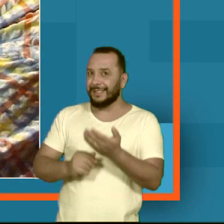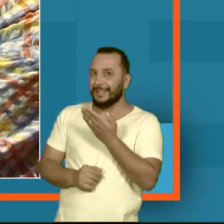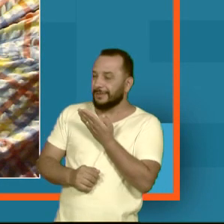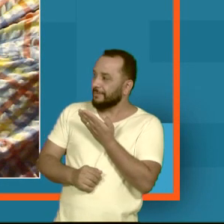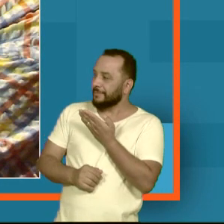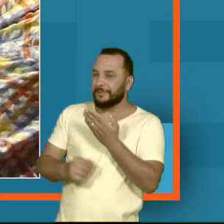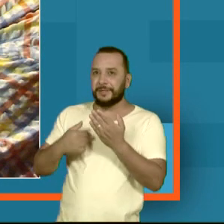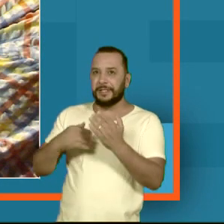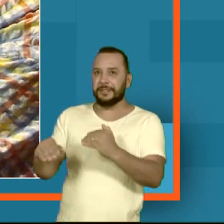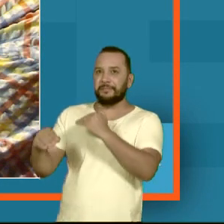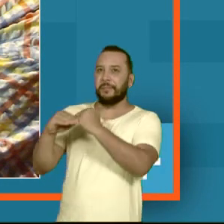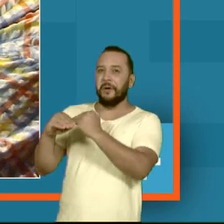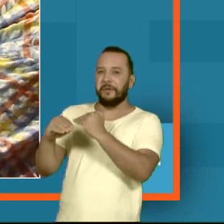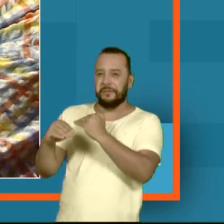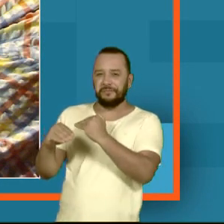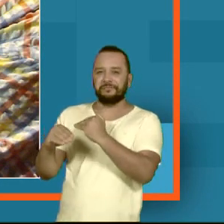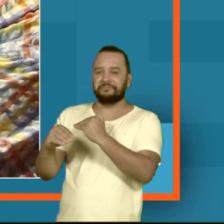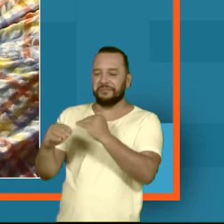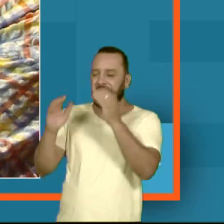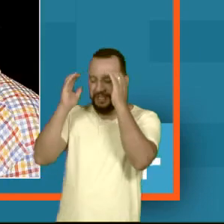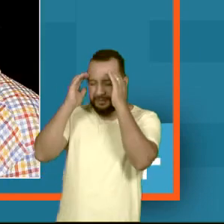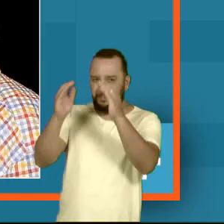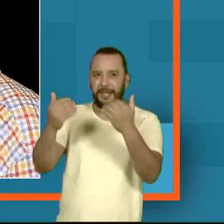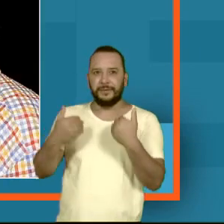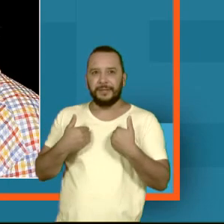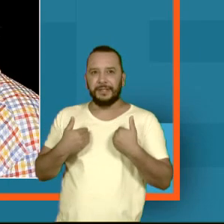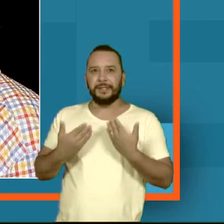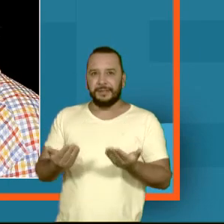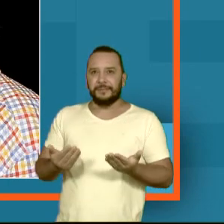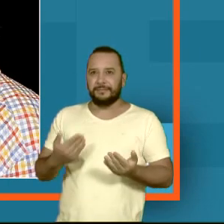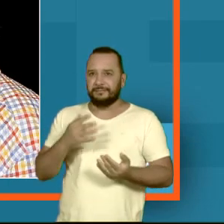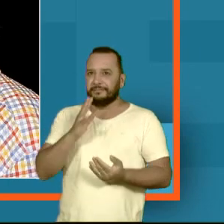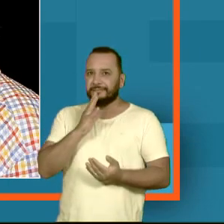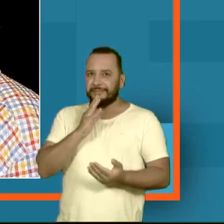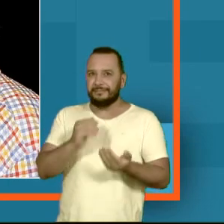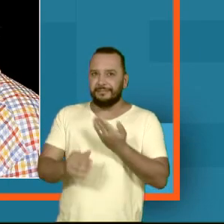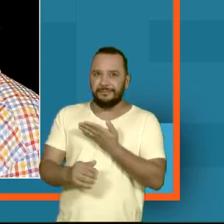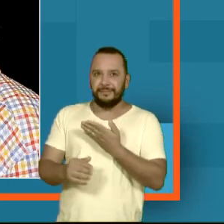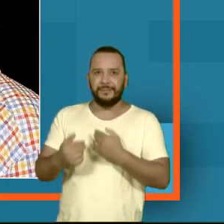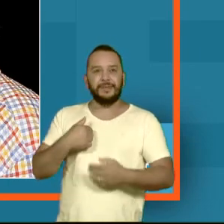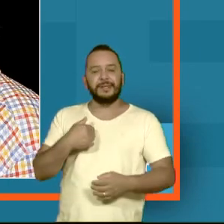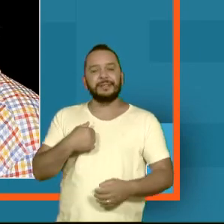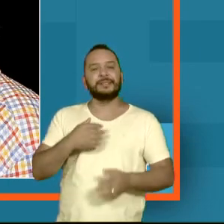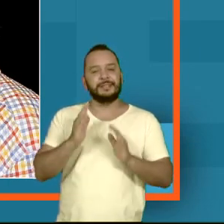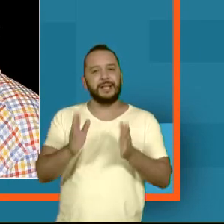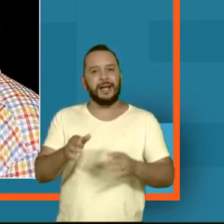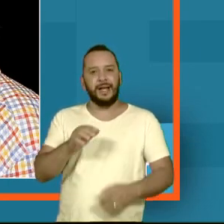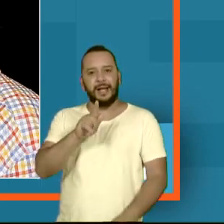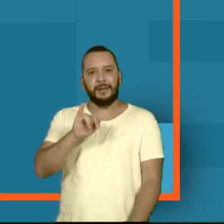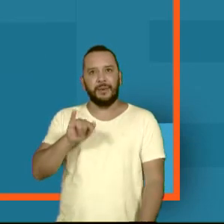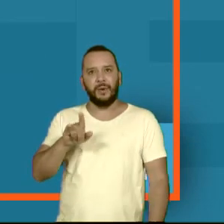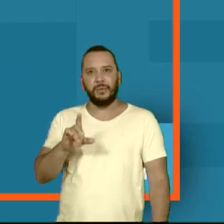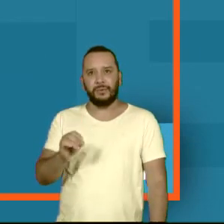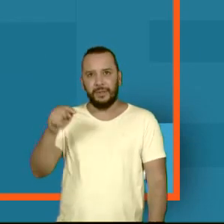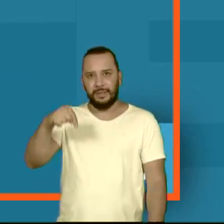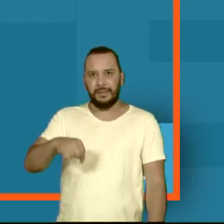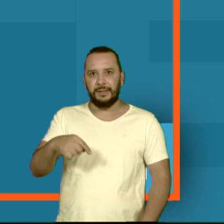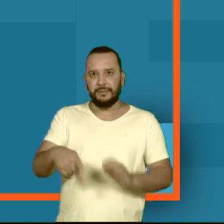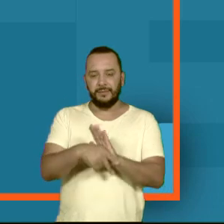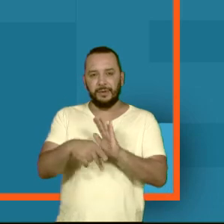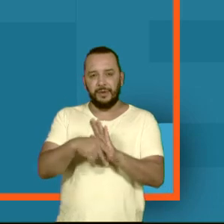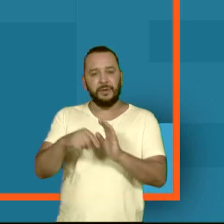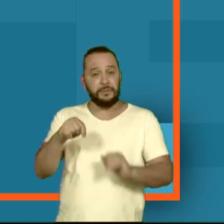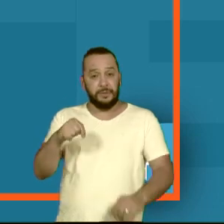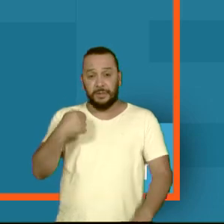tratado de igual para igual com eles, com o mesmo respeito. Então, o Garibaldo do Vila Sassu, da produção da TV Cultura, é um dos